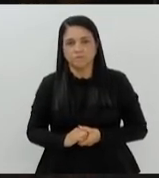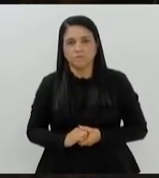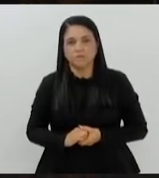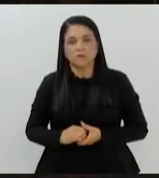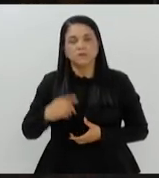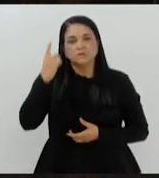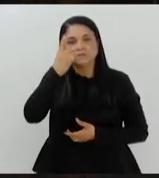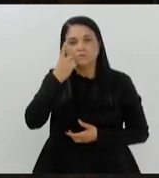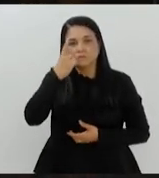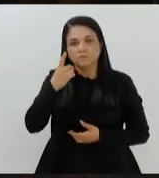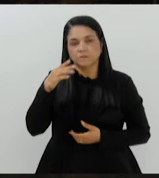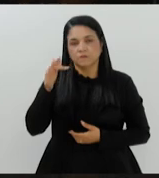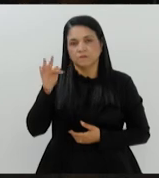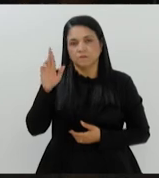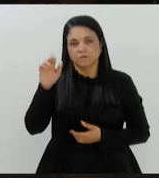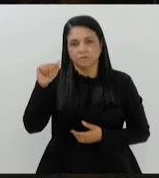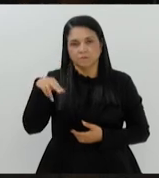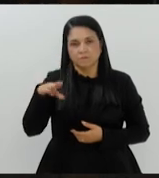Deputada Franciane Mota.